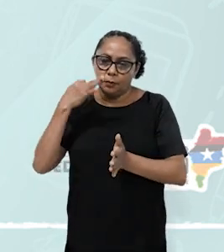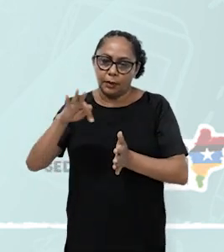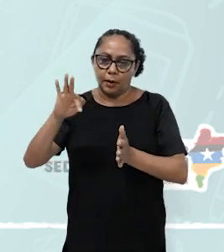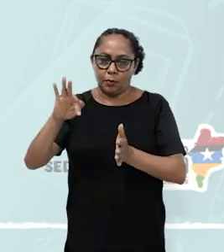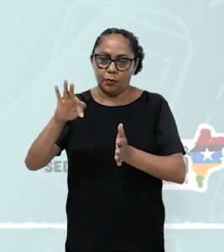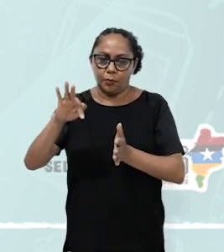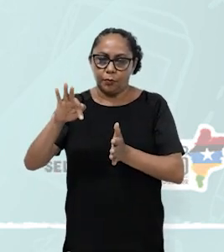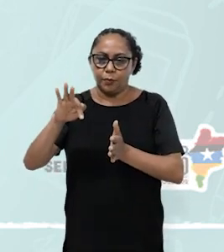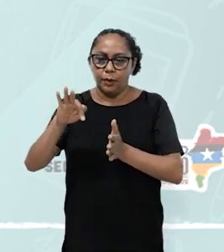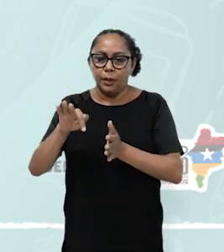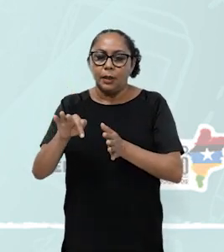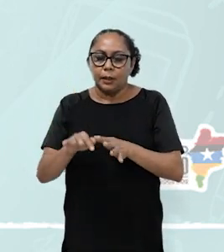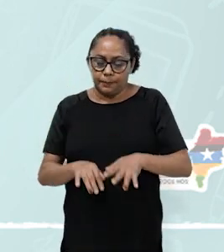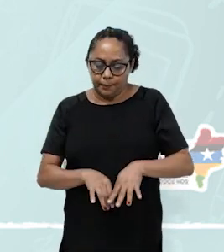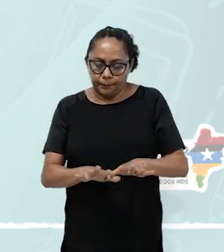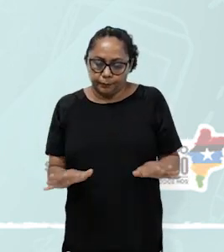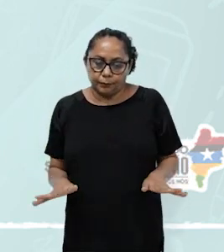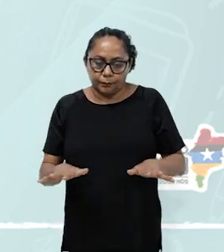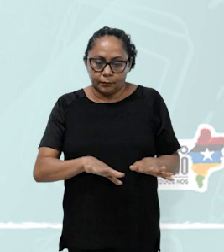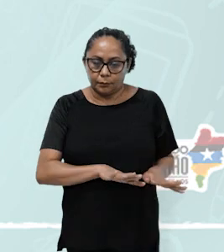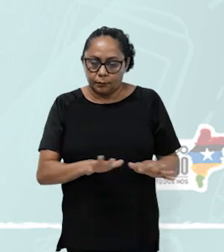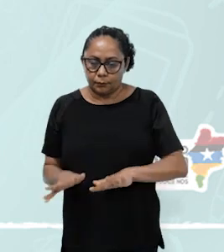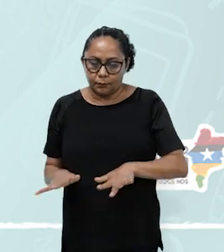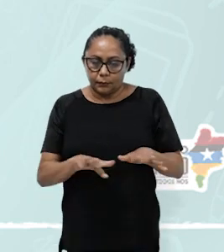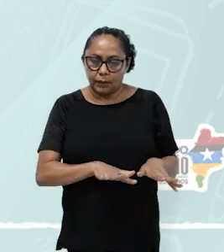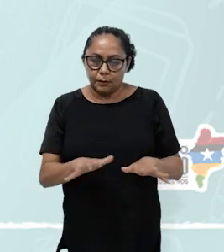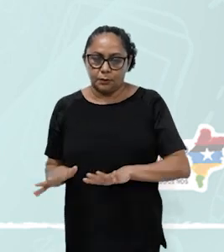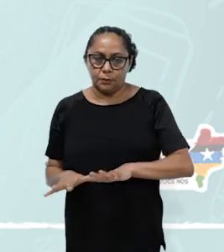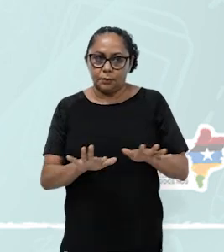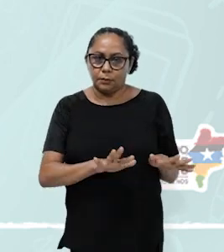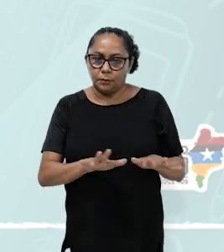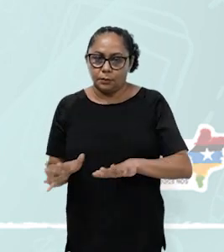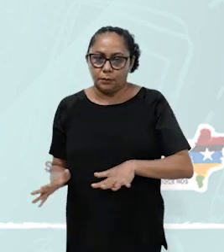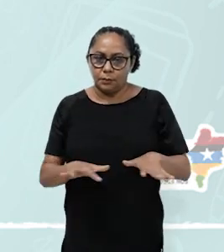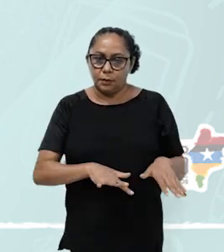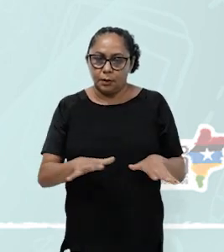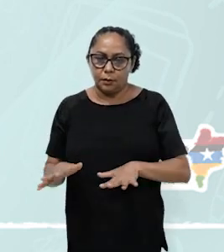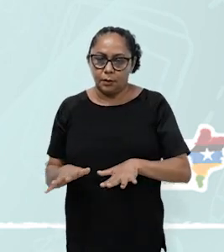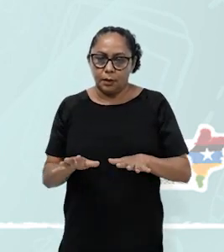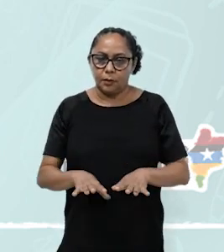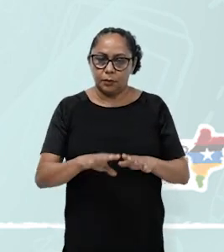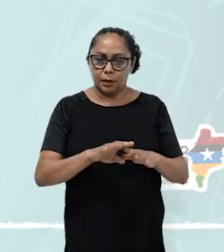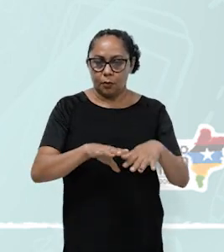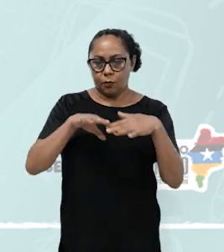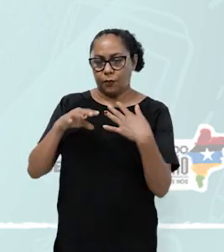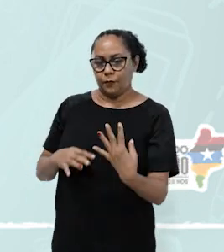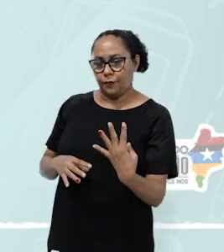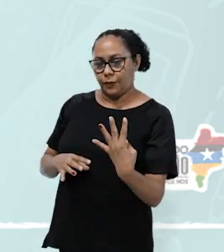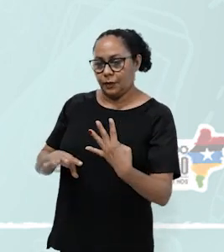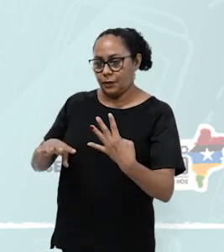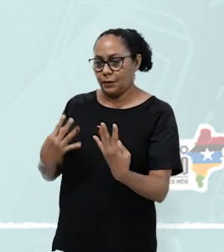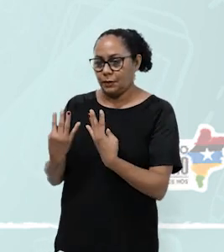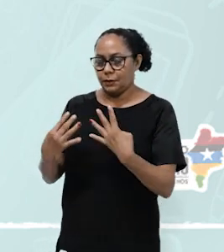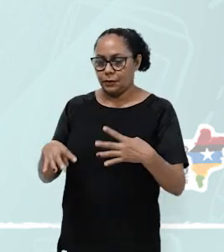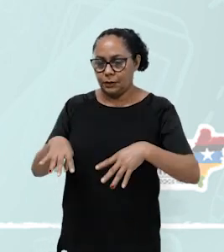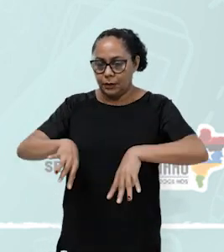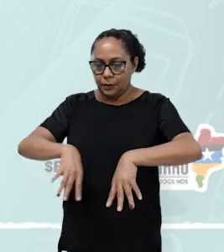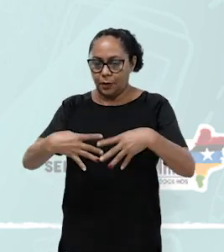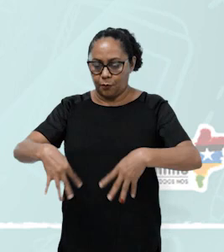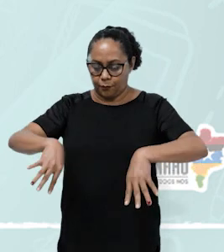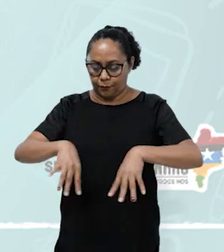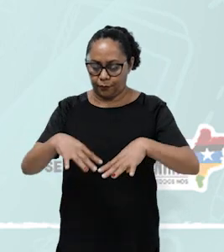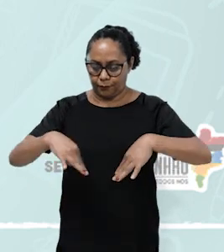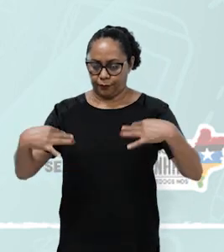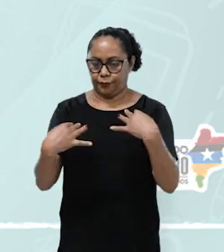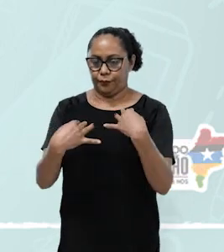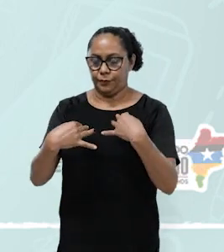as mulheres mexendo as saias, e no final da cena elas viram de costas, levantam as saias e mostram, né, as peças íntimas, o que para a época